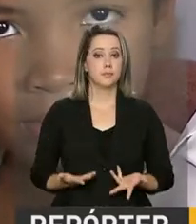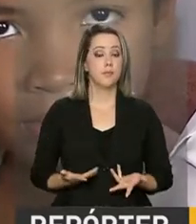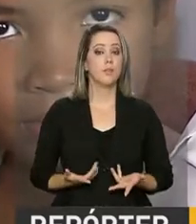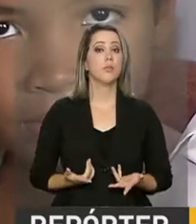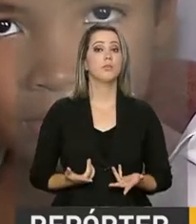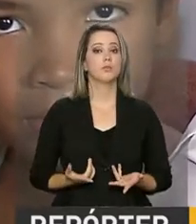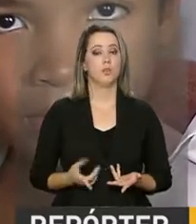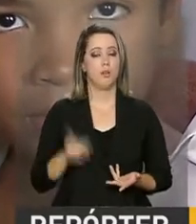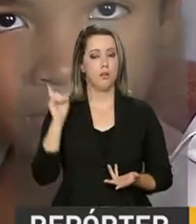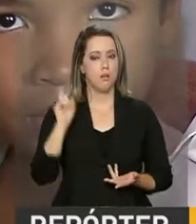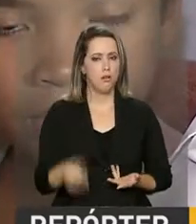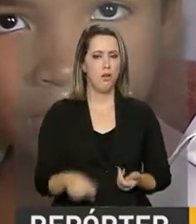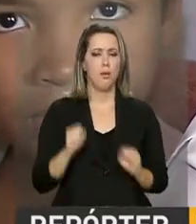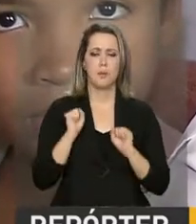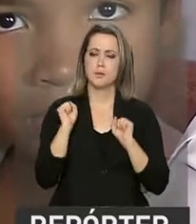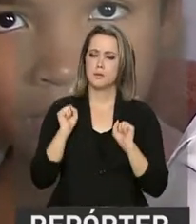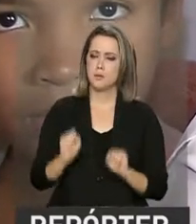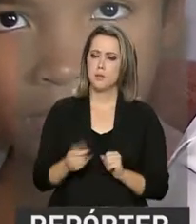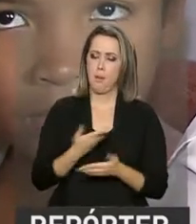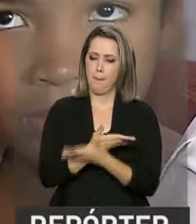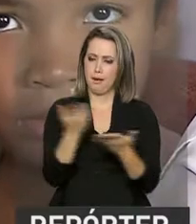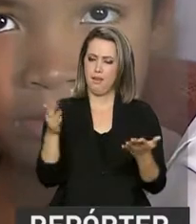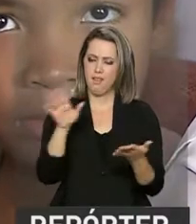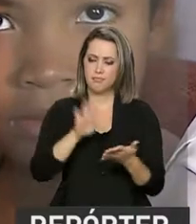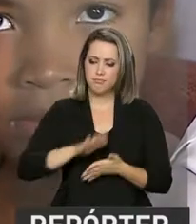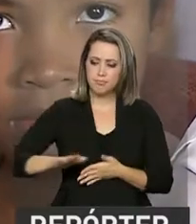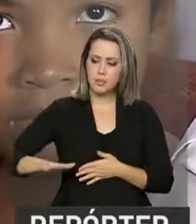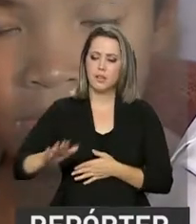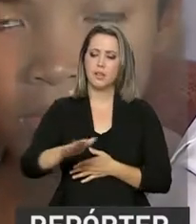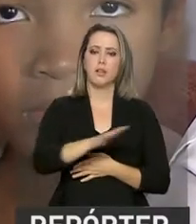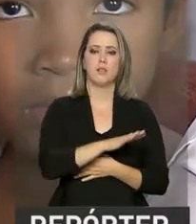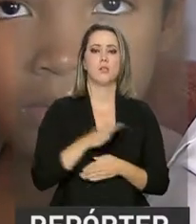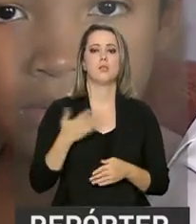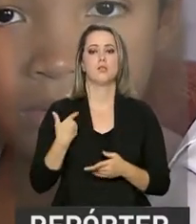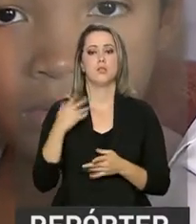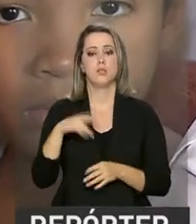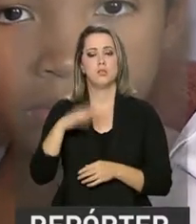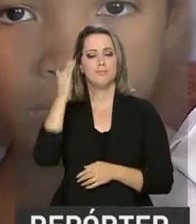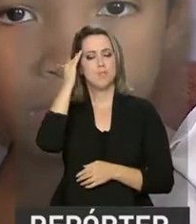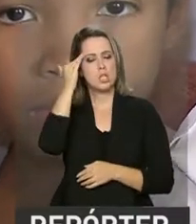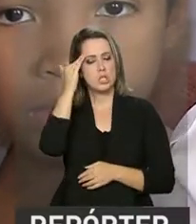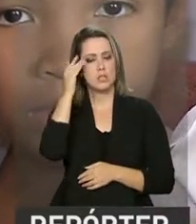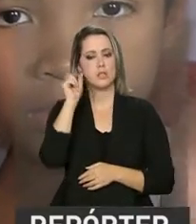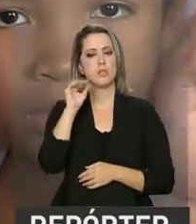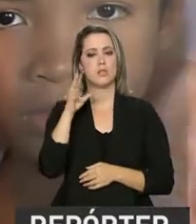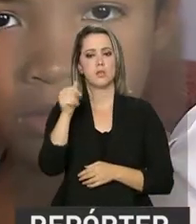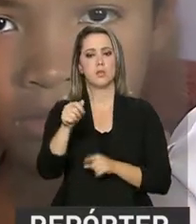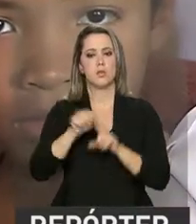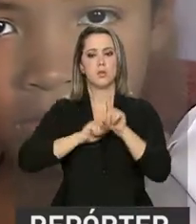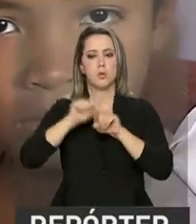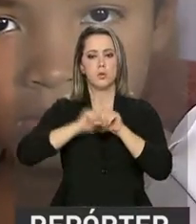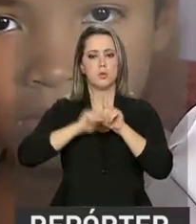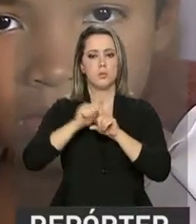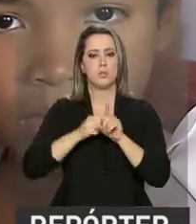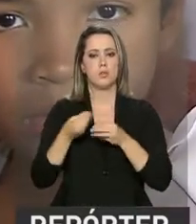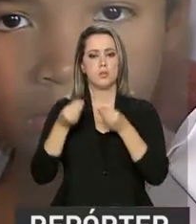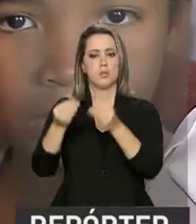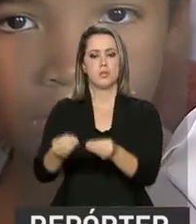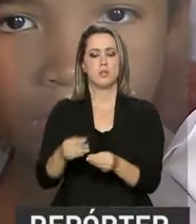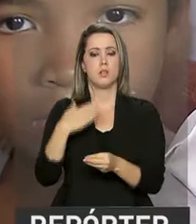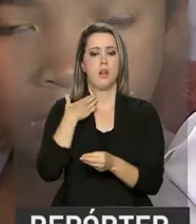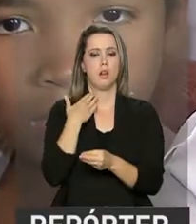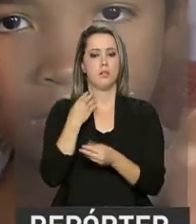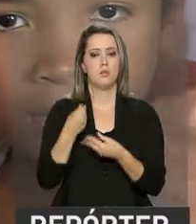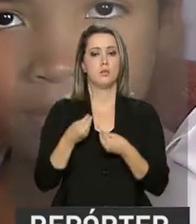eu acho que é uma forma assim pra eles que são pequenos nem assim de realmente todas todo mês e lá e colocar um pouquinho